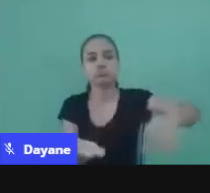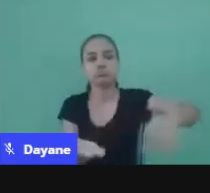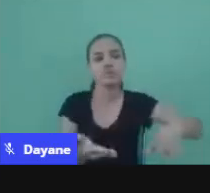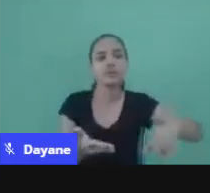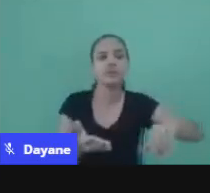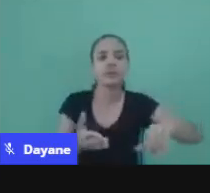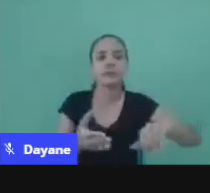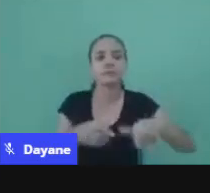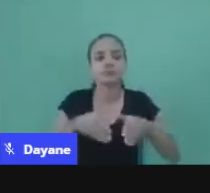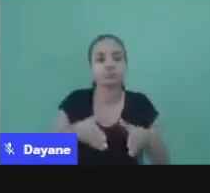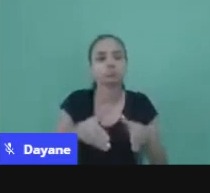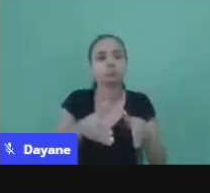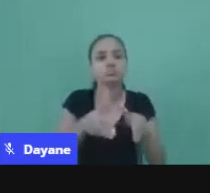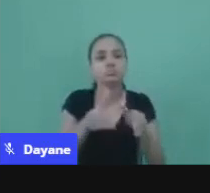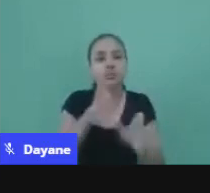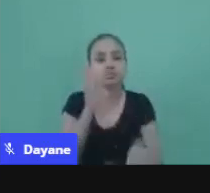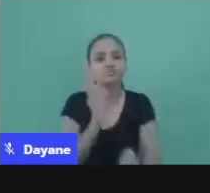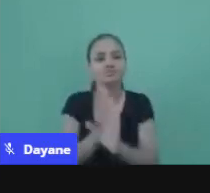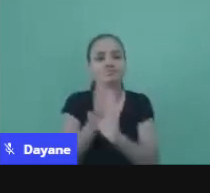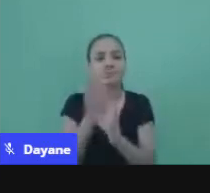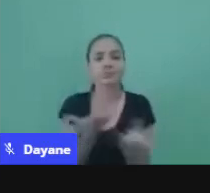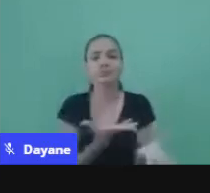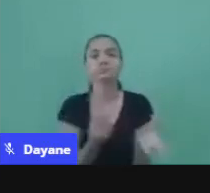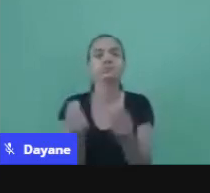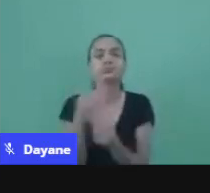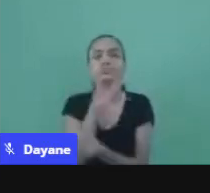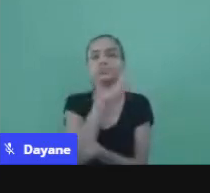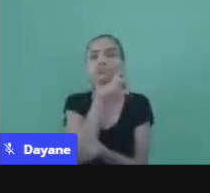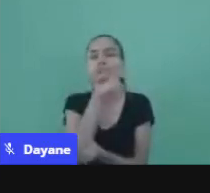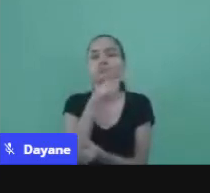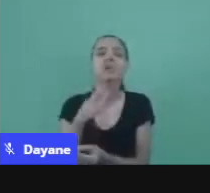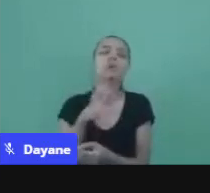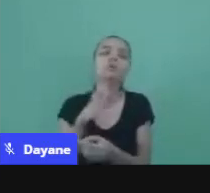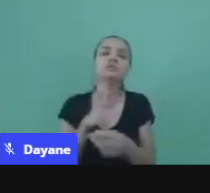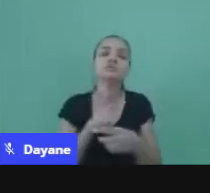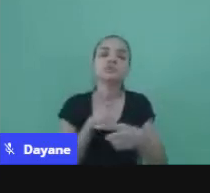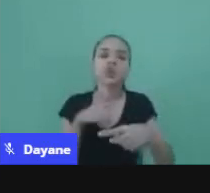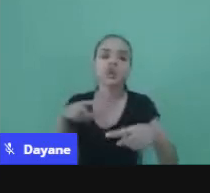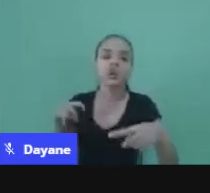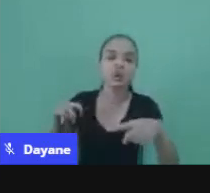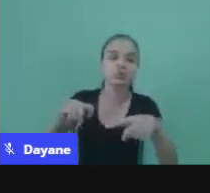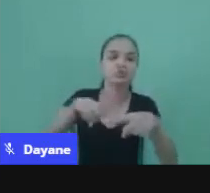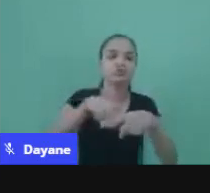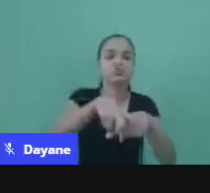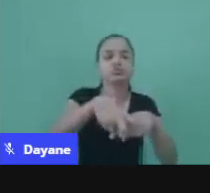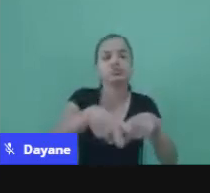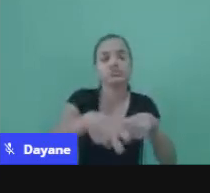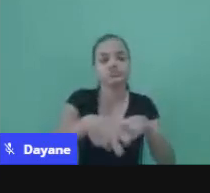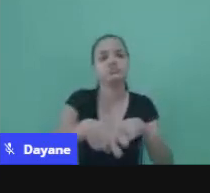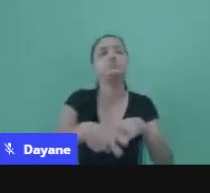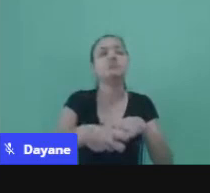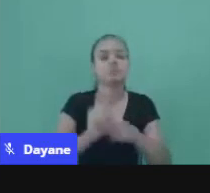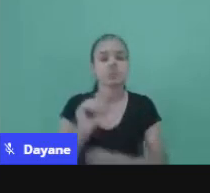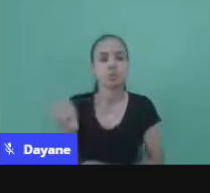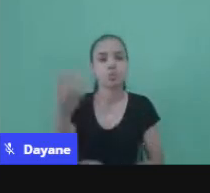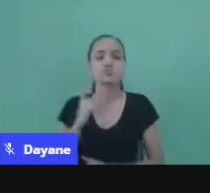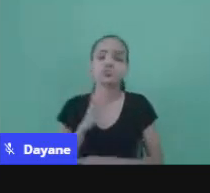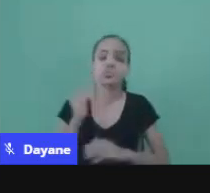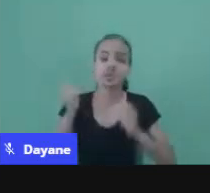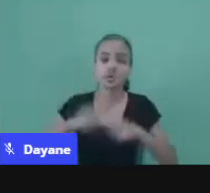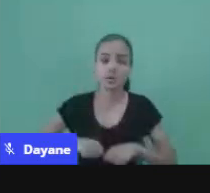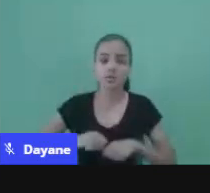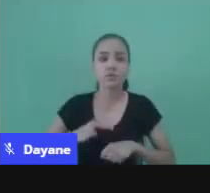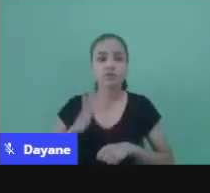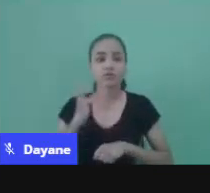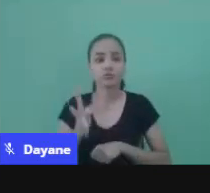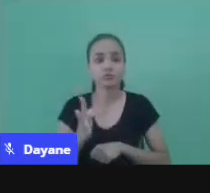conseguiu modelar em outras rodovias do Mato Grosso do Sul onde esses atropelamentos podem ocorrer, onde potencialmente podem